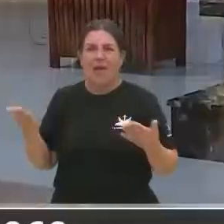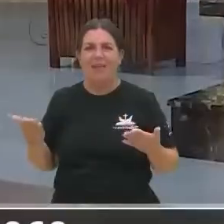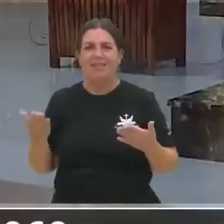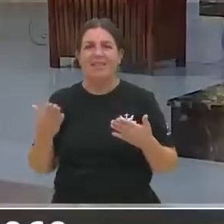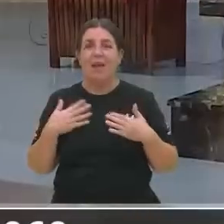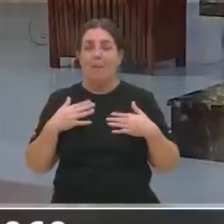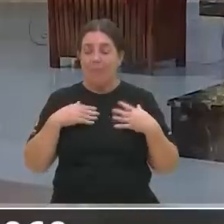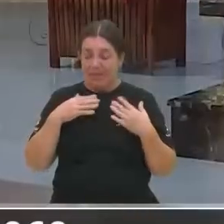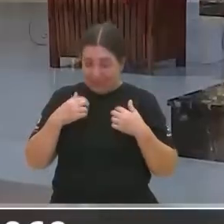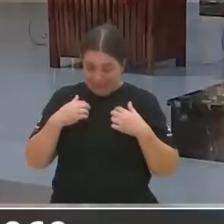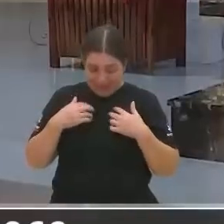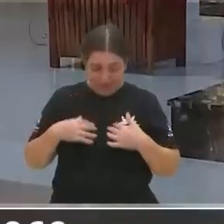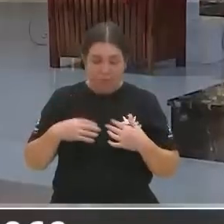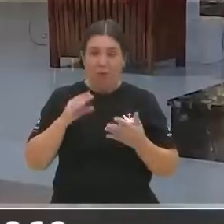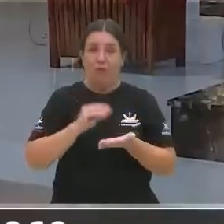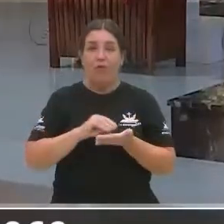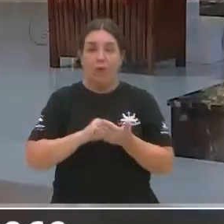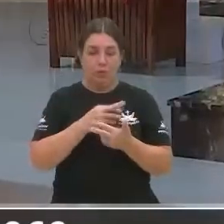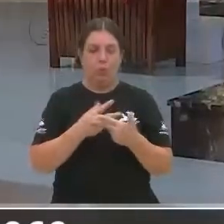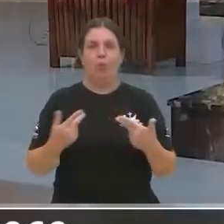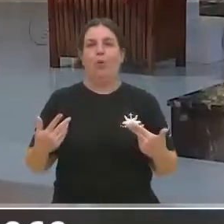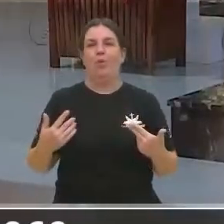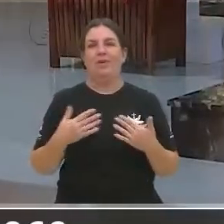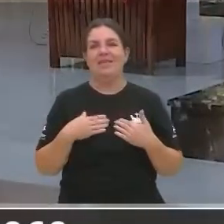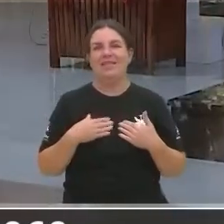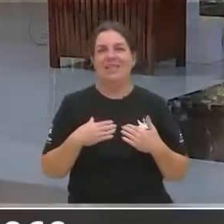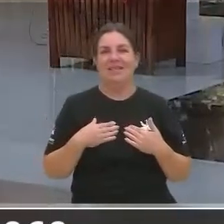há algo que quer mais